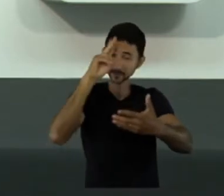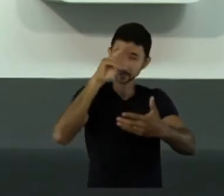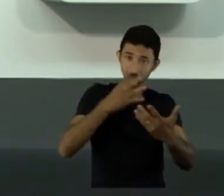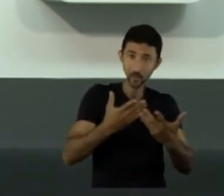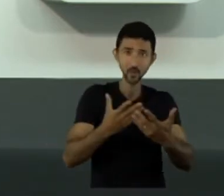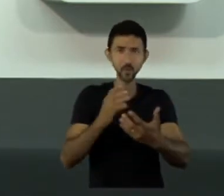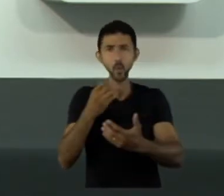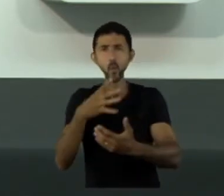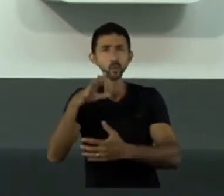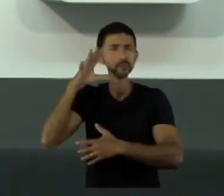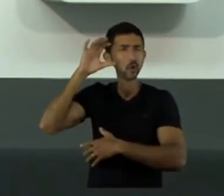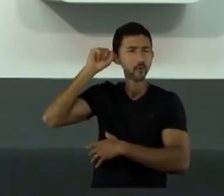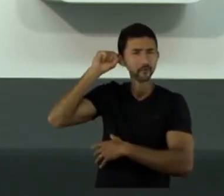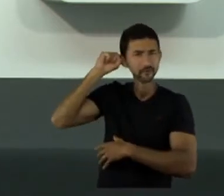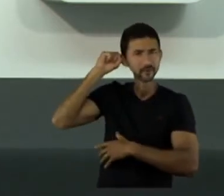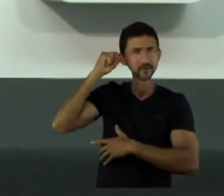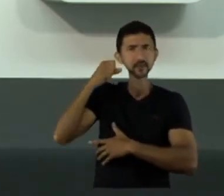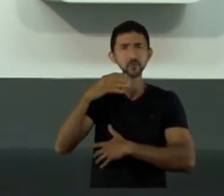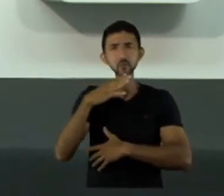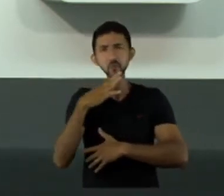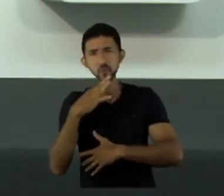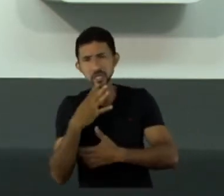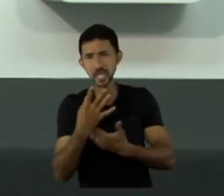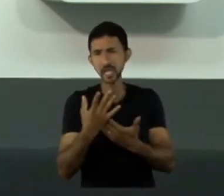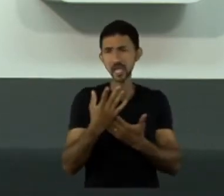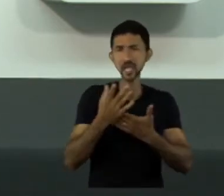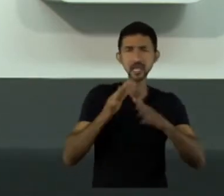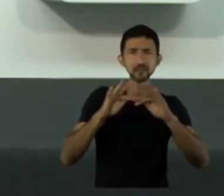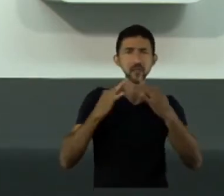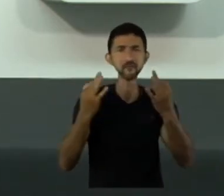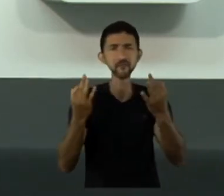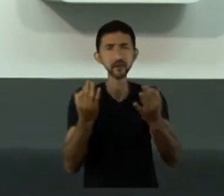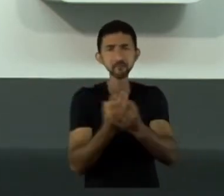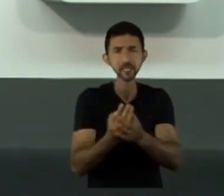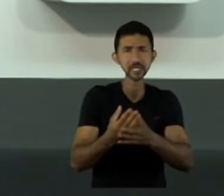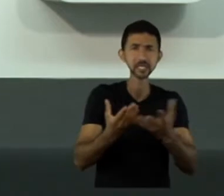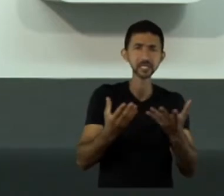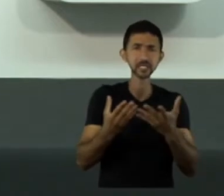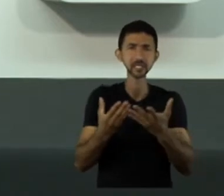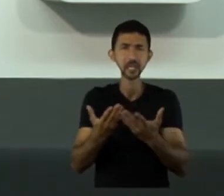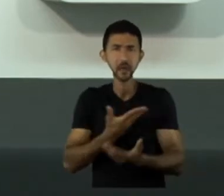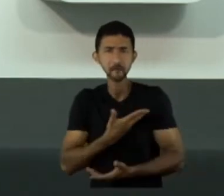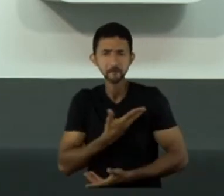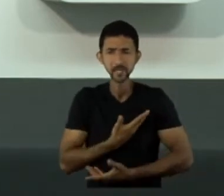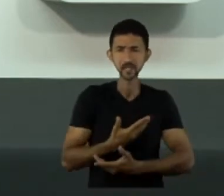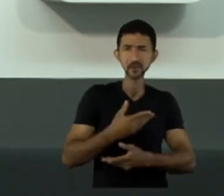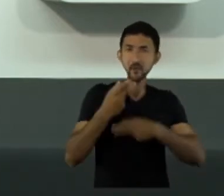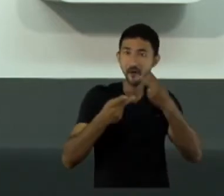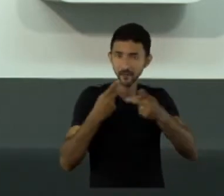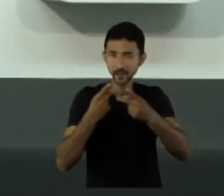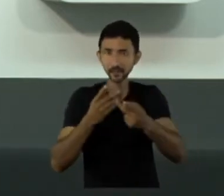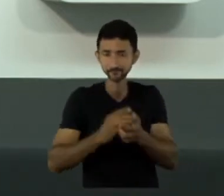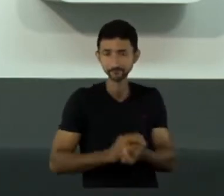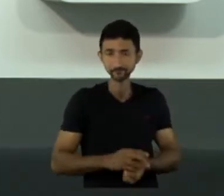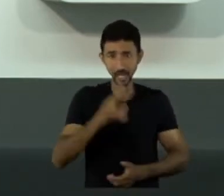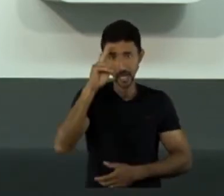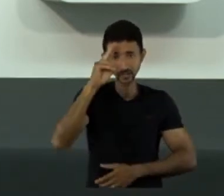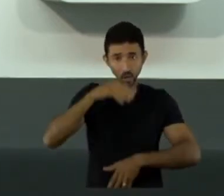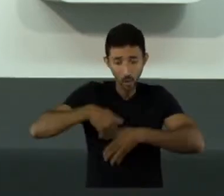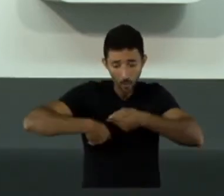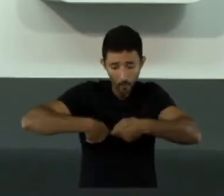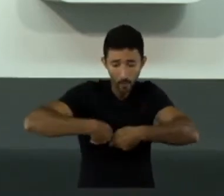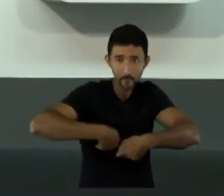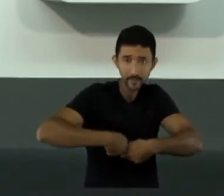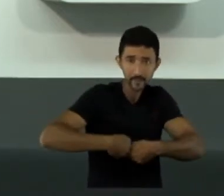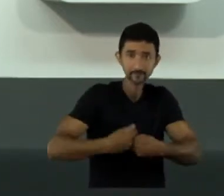ou você já ouviu algum parente, algum vizinho contar a lenda do Curupira, né? Então, o nosso gênero textual de